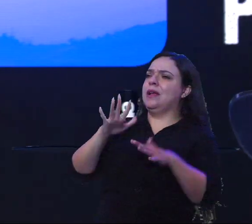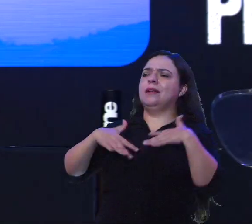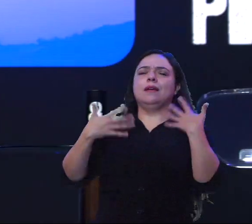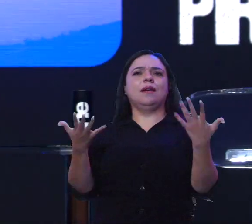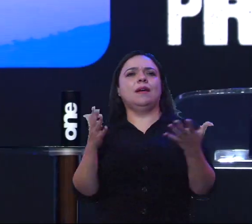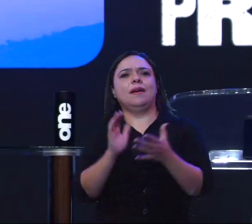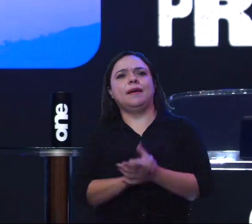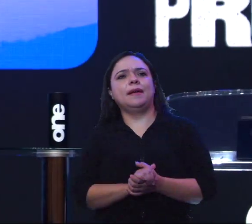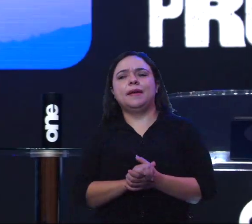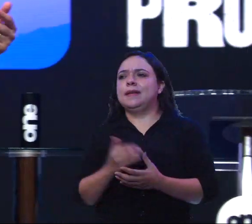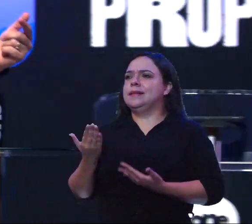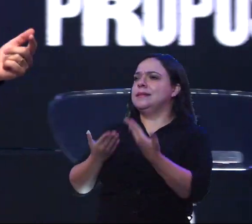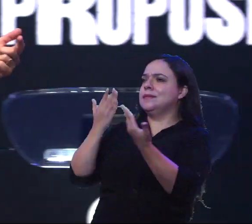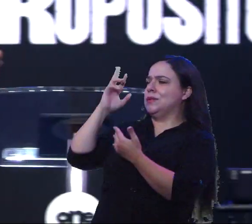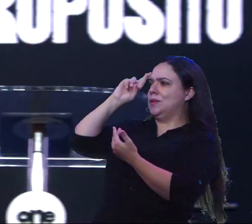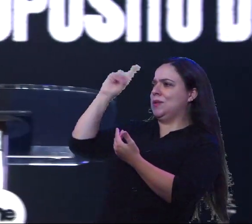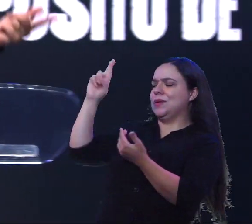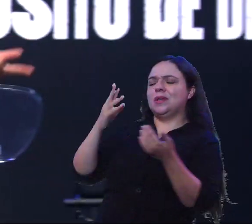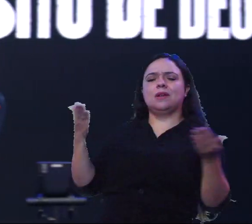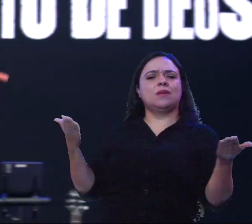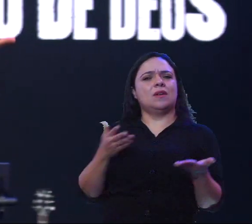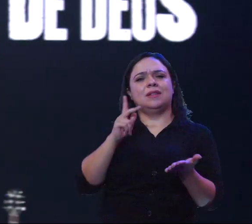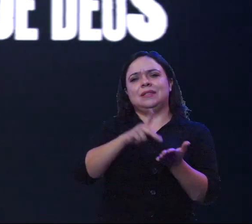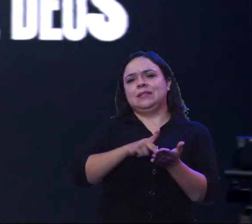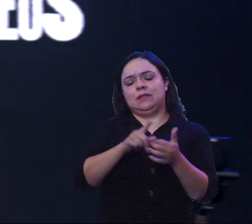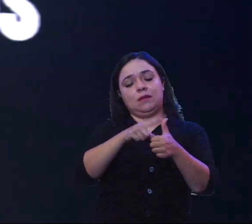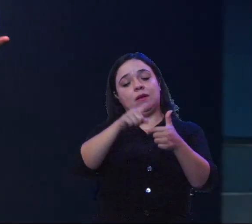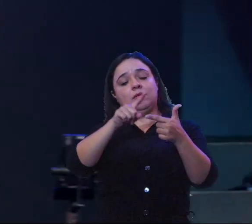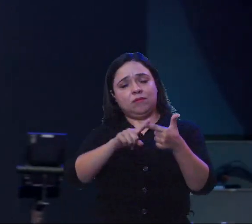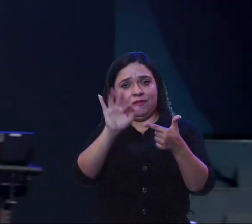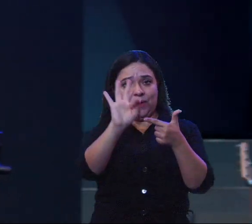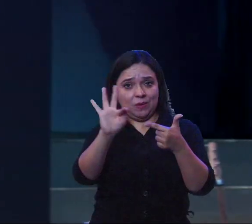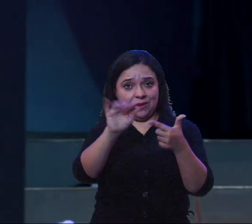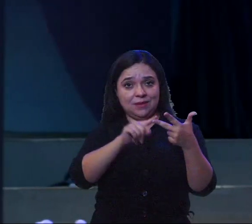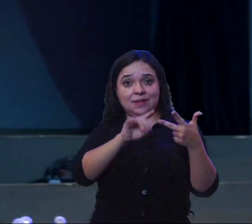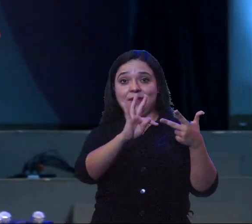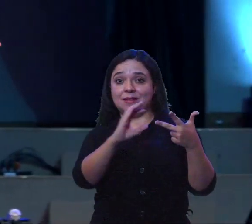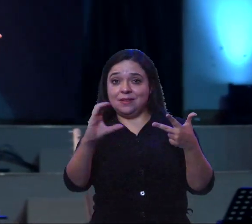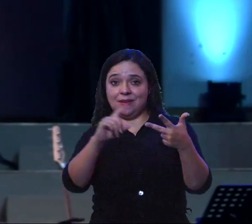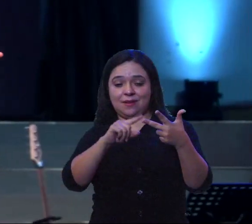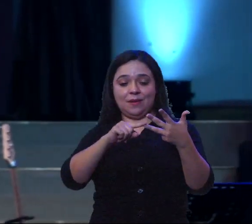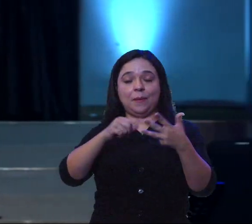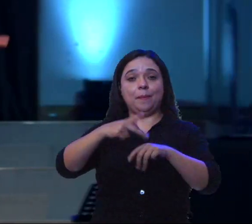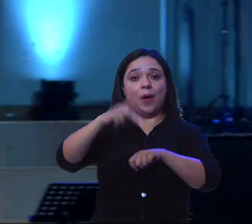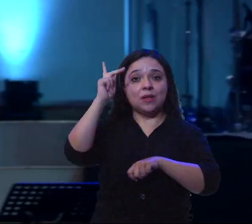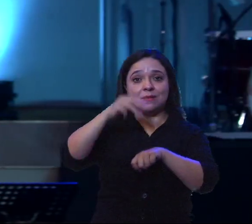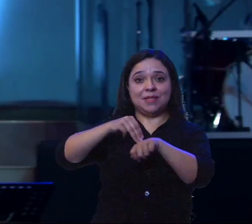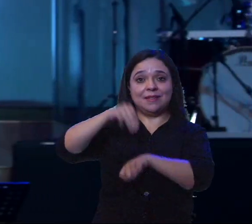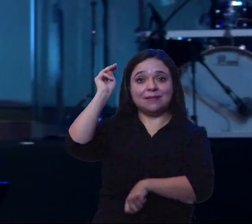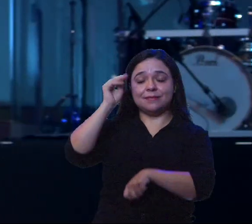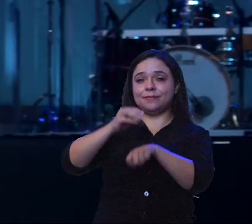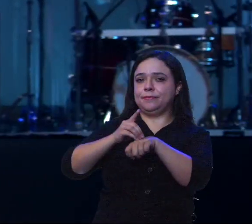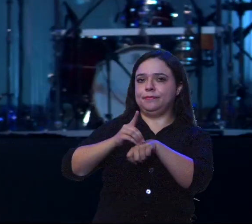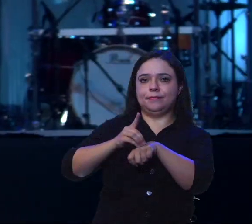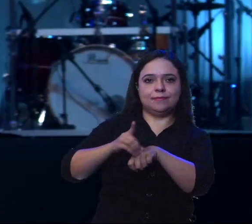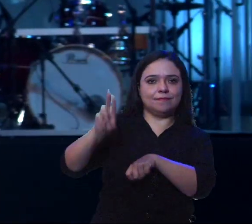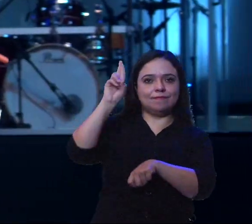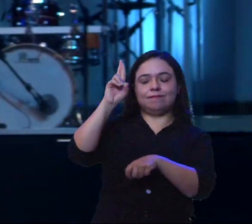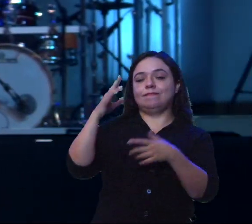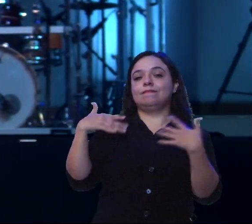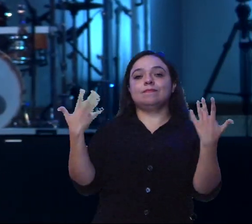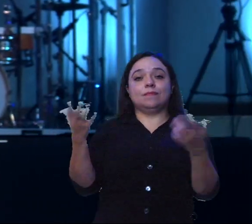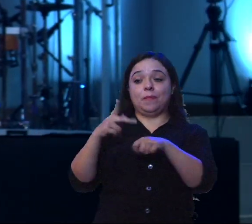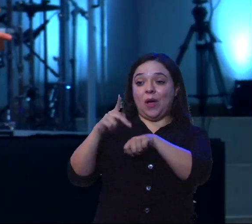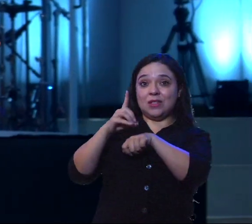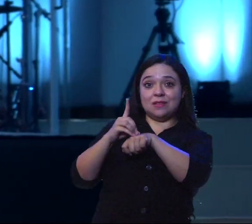você tem que servir o Senhor, agora na verdade já é a própria faculdade, já vem o TCC, e depois vem a pós, e depois vem o mestrado, e depois vem o doutorado,